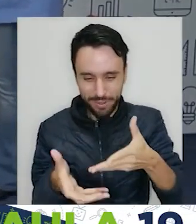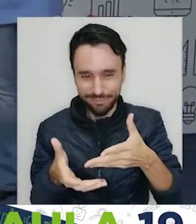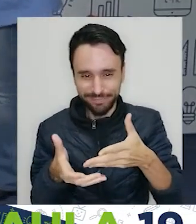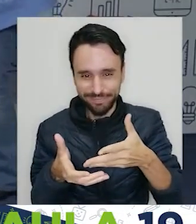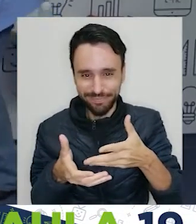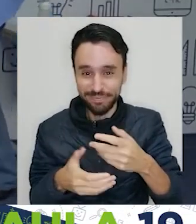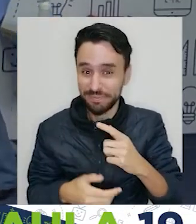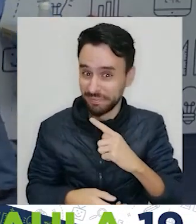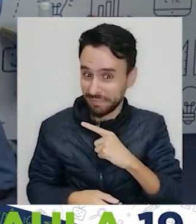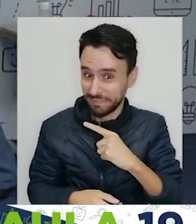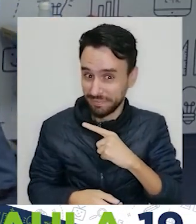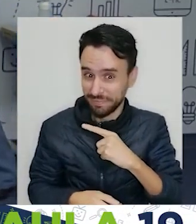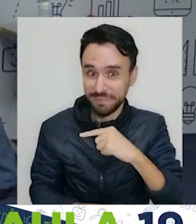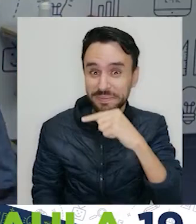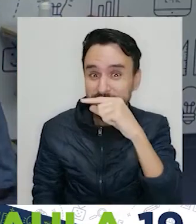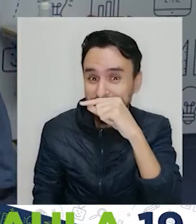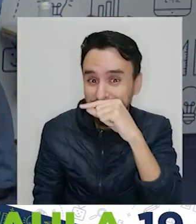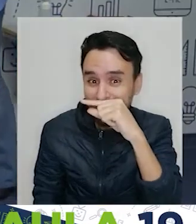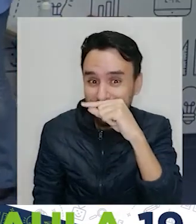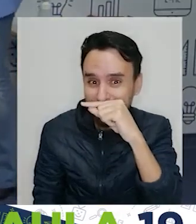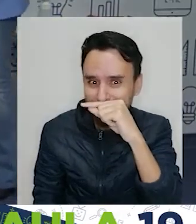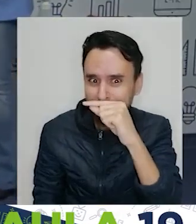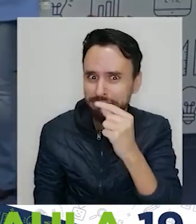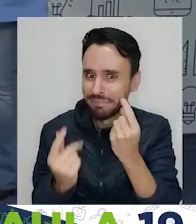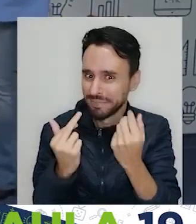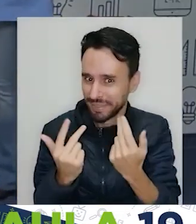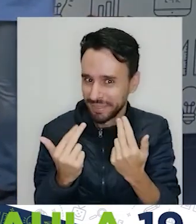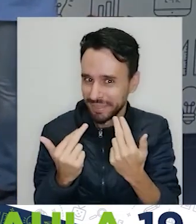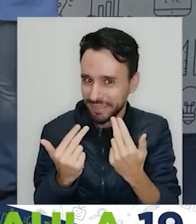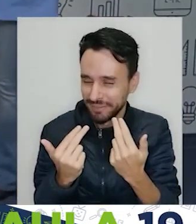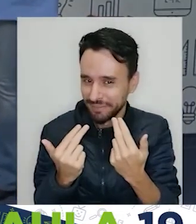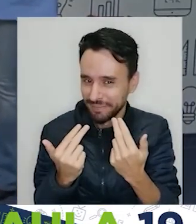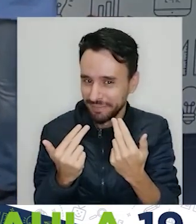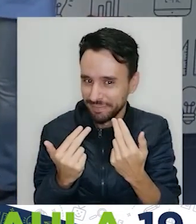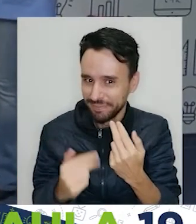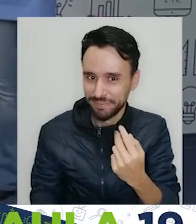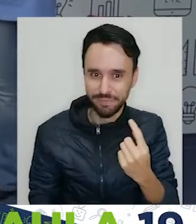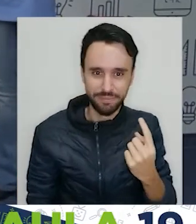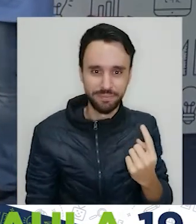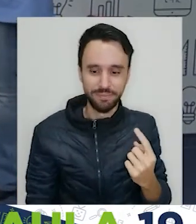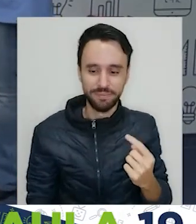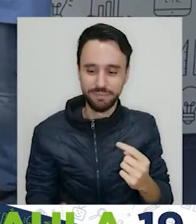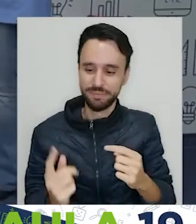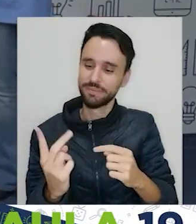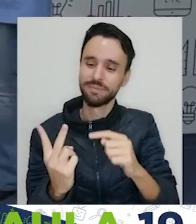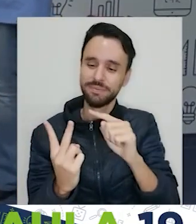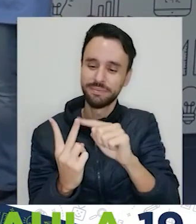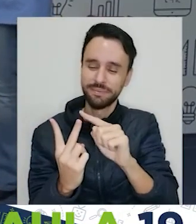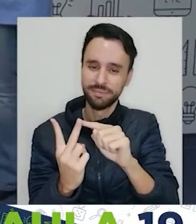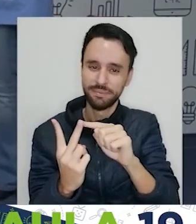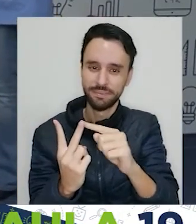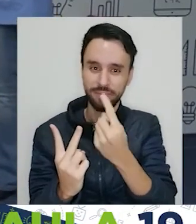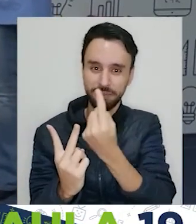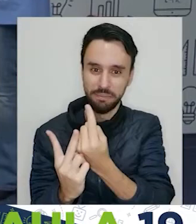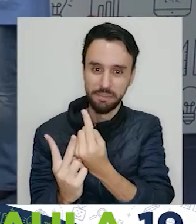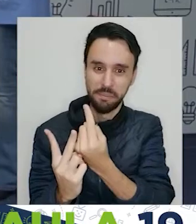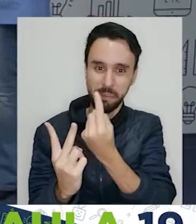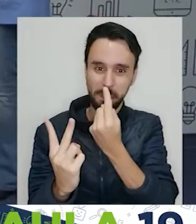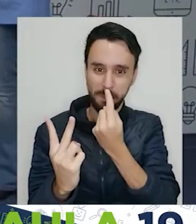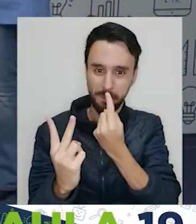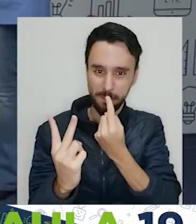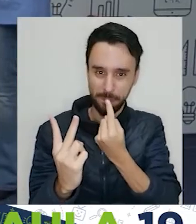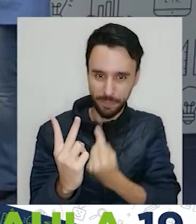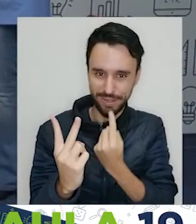Atenção. Passarinho também. Vou andar uma casa. Então a professora Márcia vai colocar